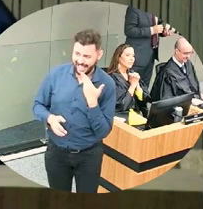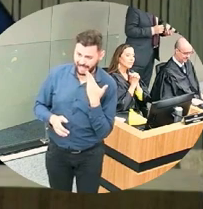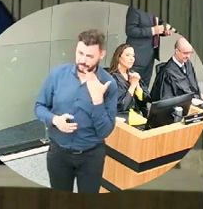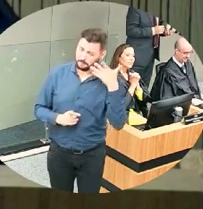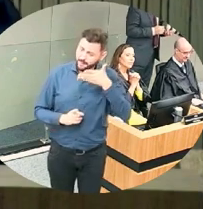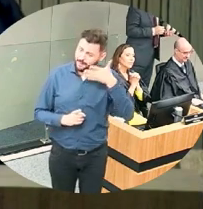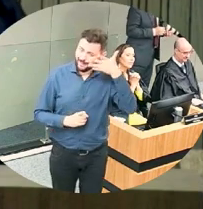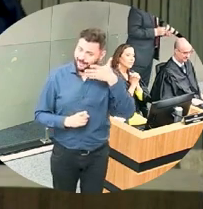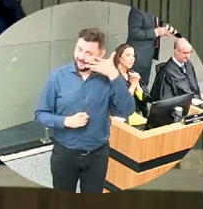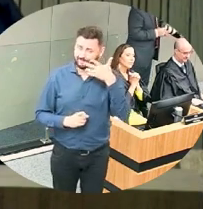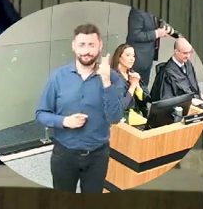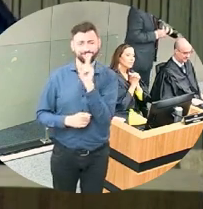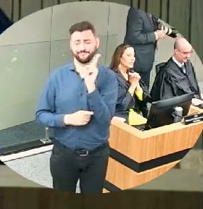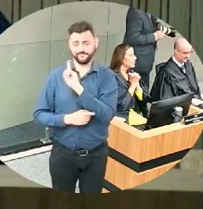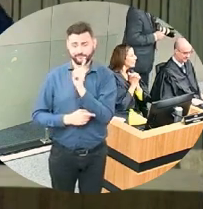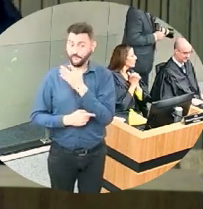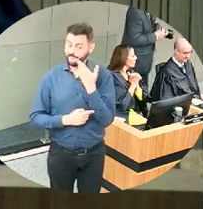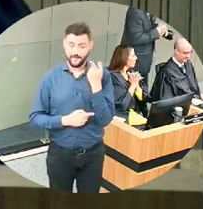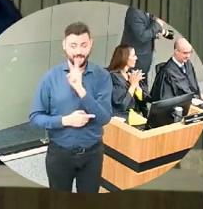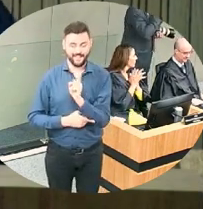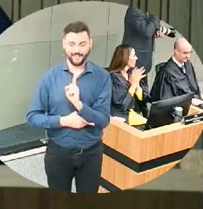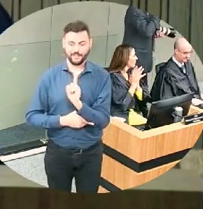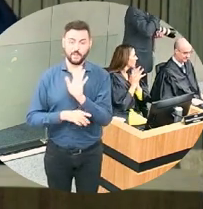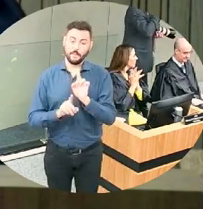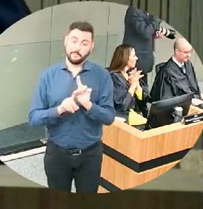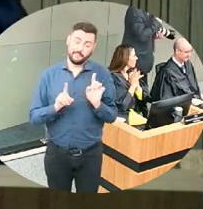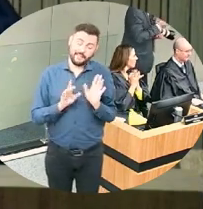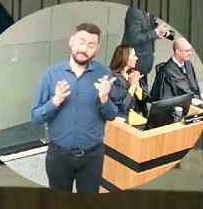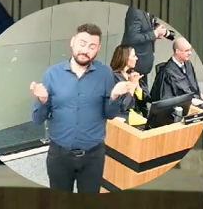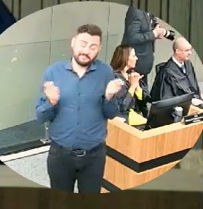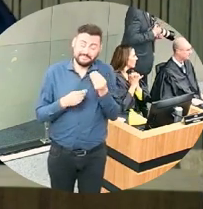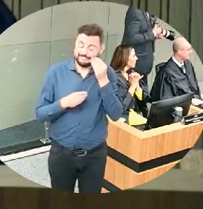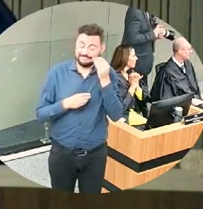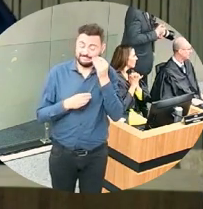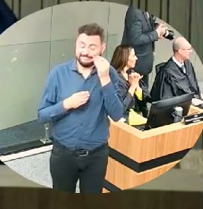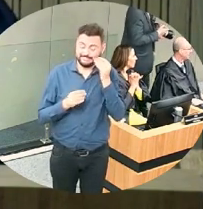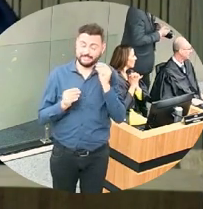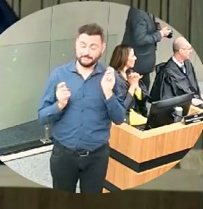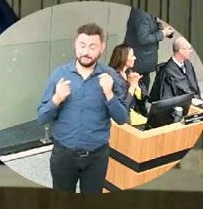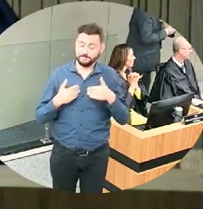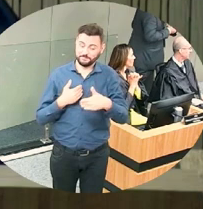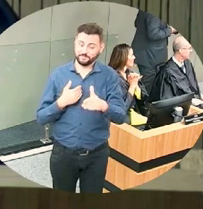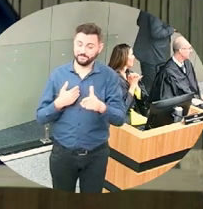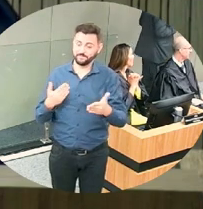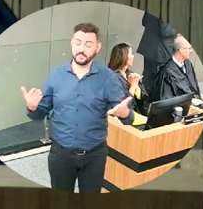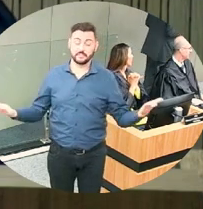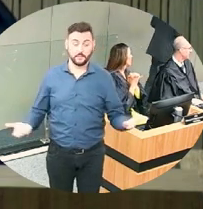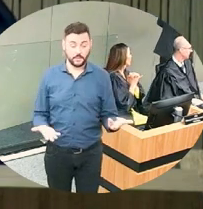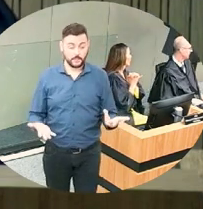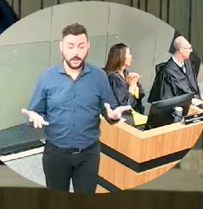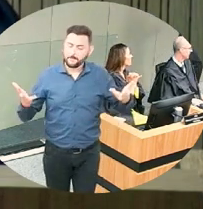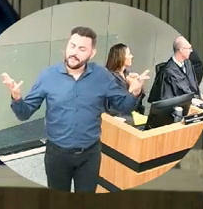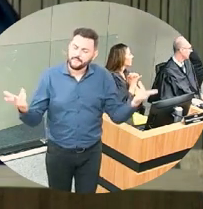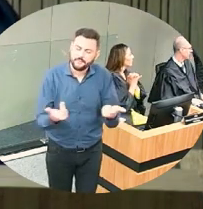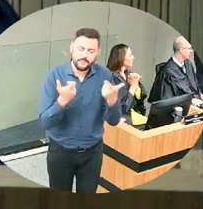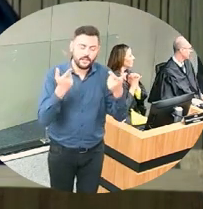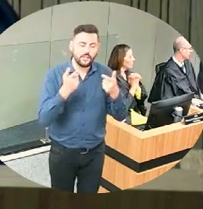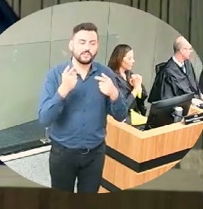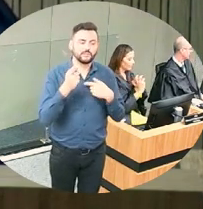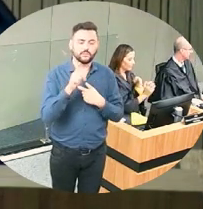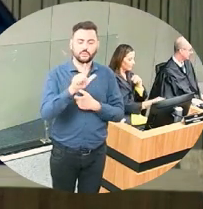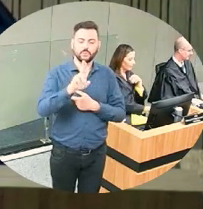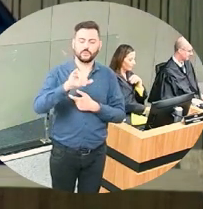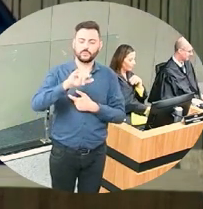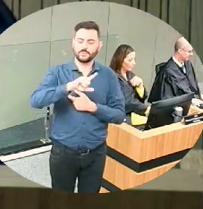fáceis por assim dizer mas então vamos lá excelentíssimo Ministro Alexandre